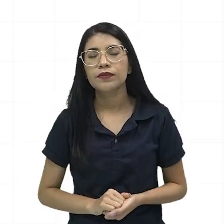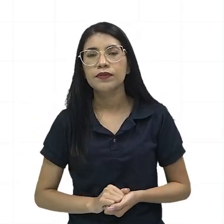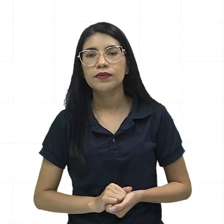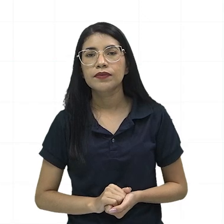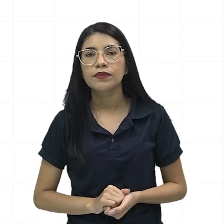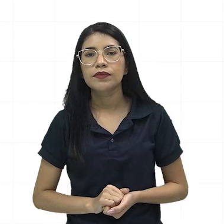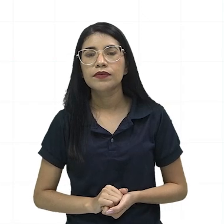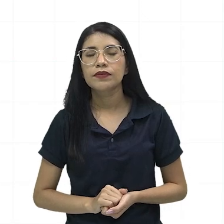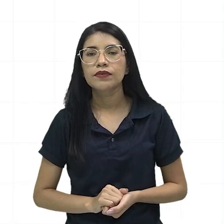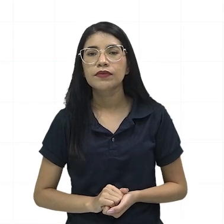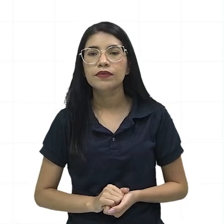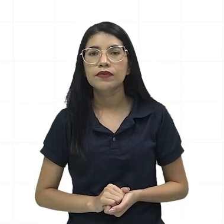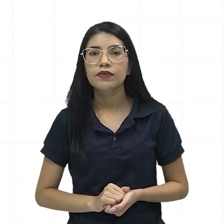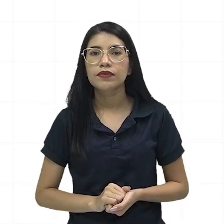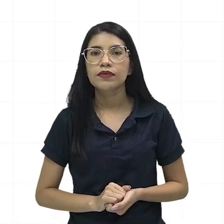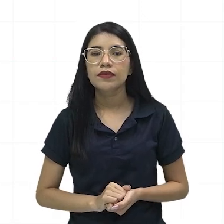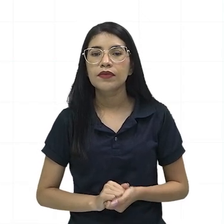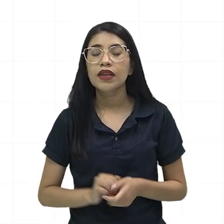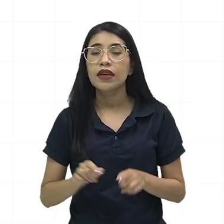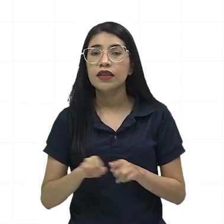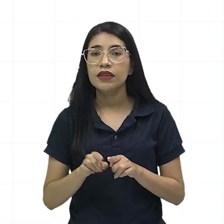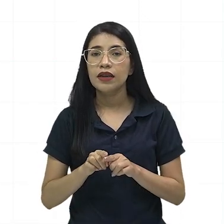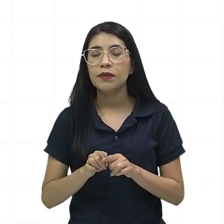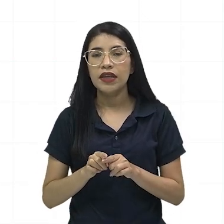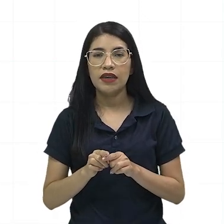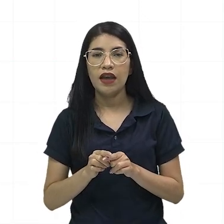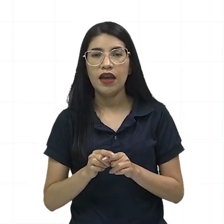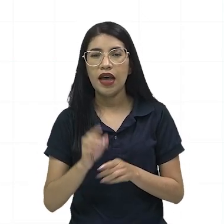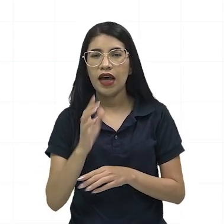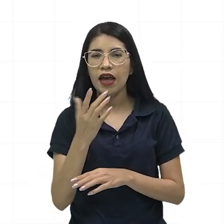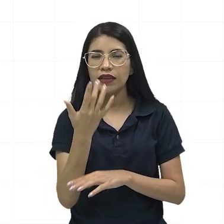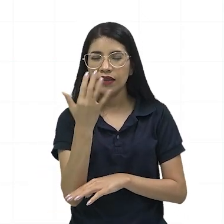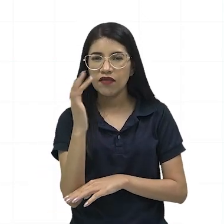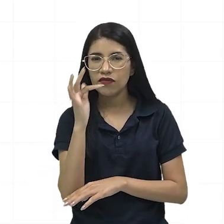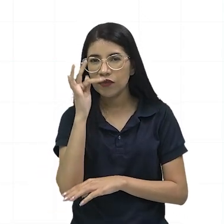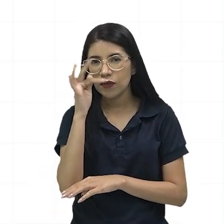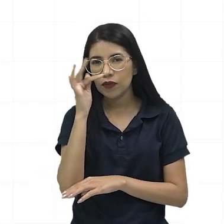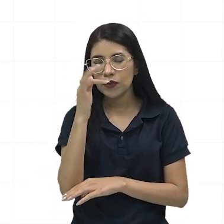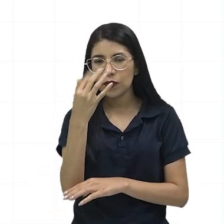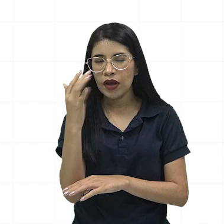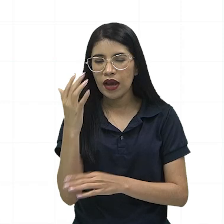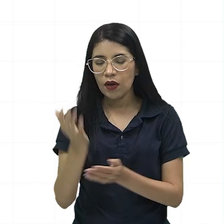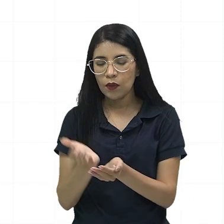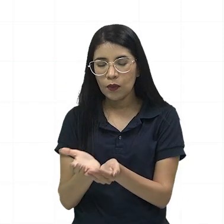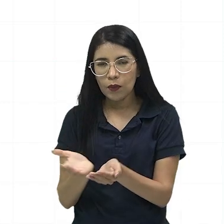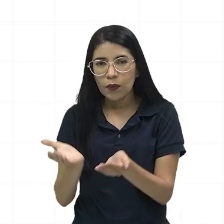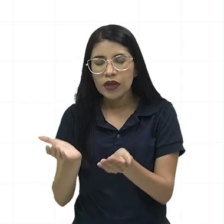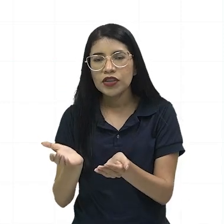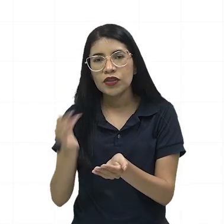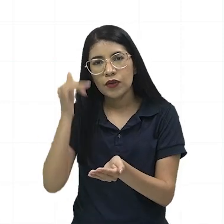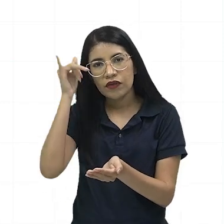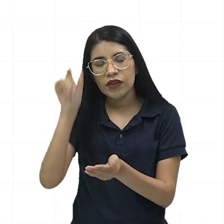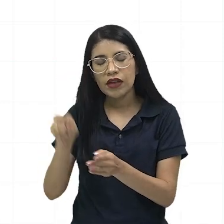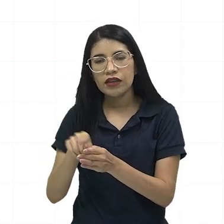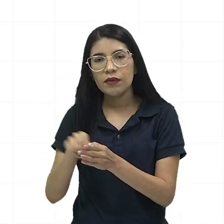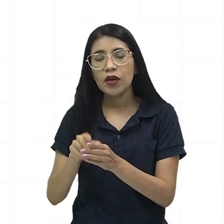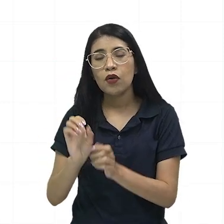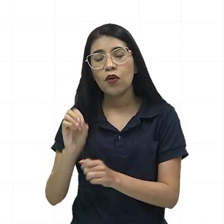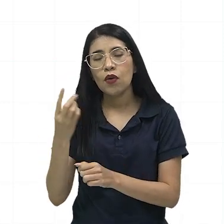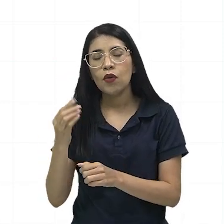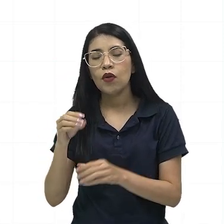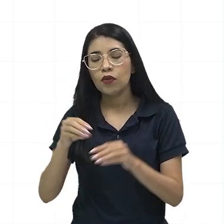proliferar. Elimine o prato ou use prato justo ao vaso ou areia grossa até a borda. Então, se você